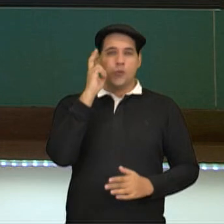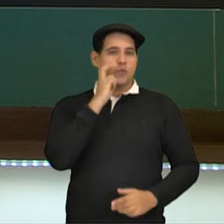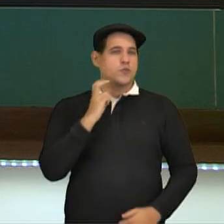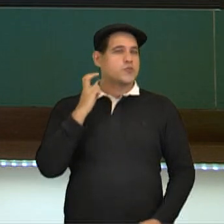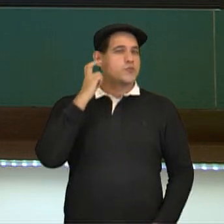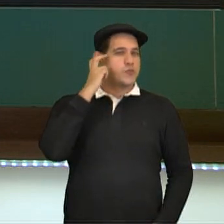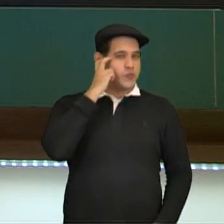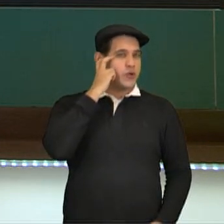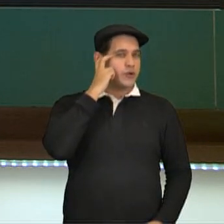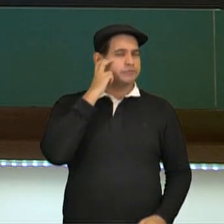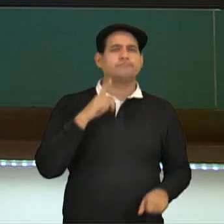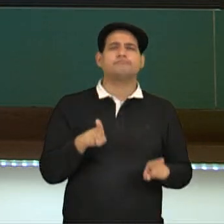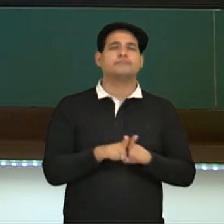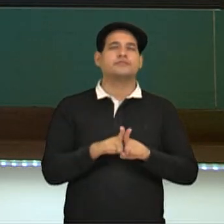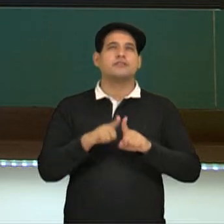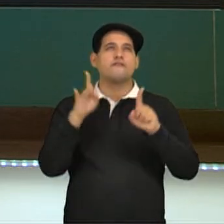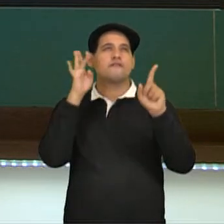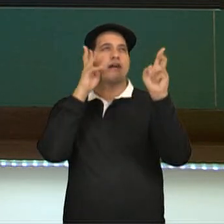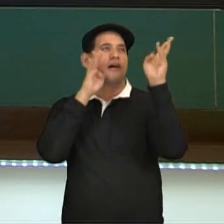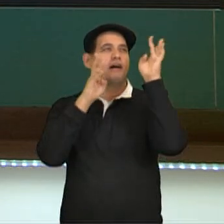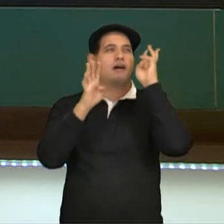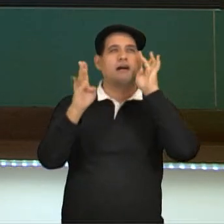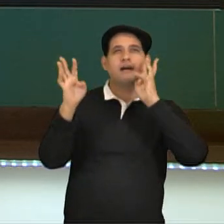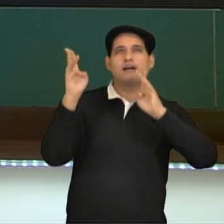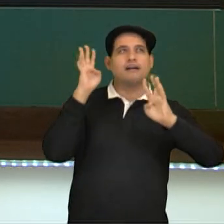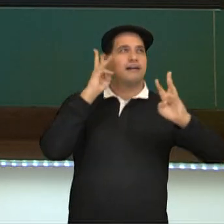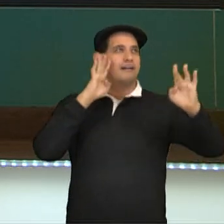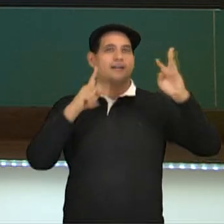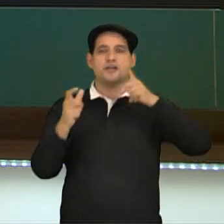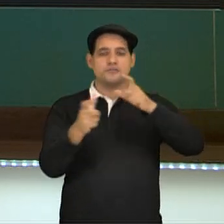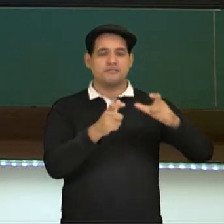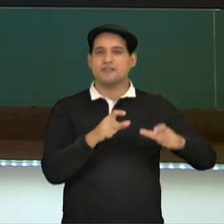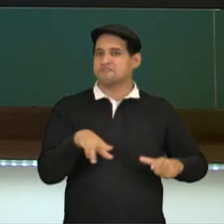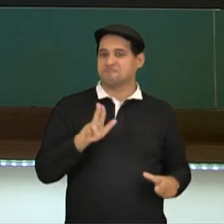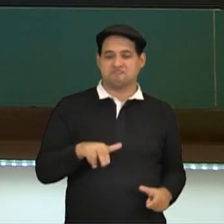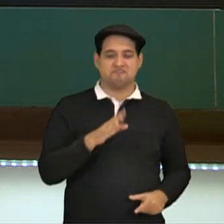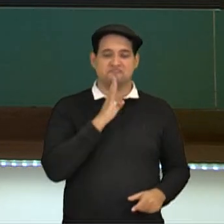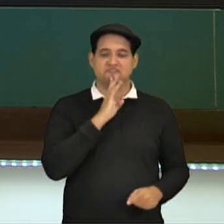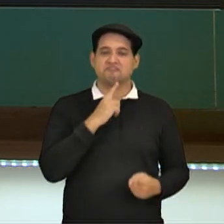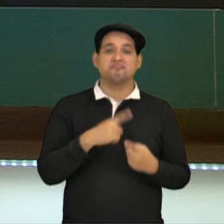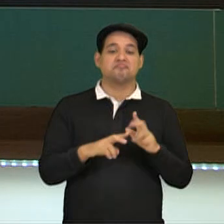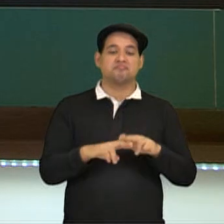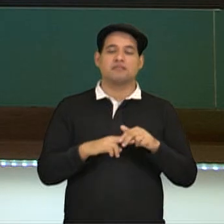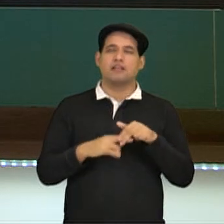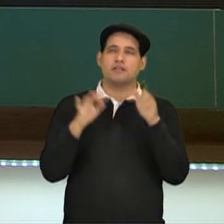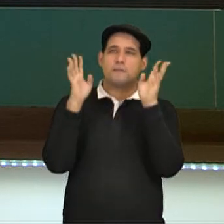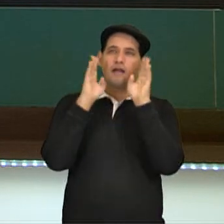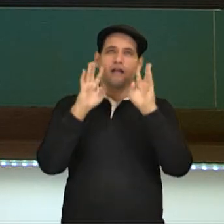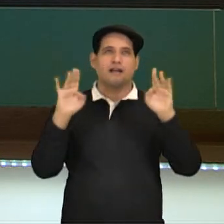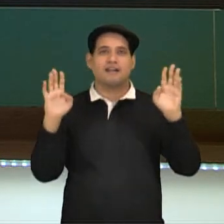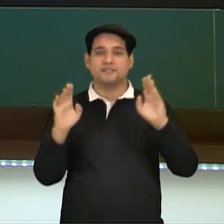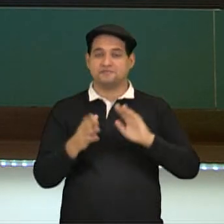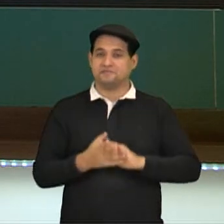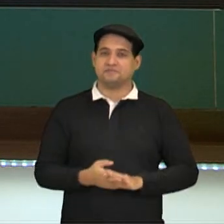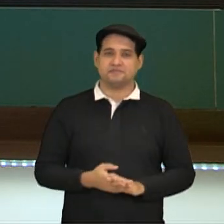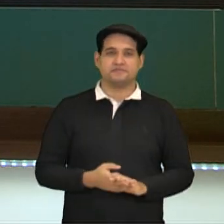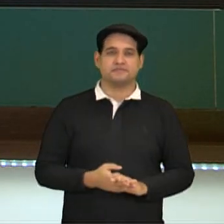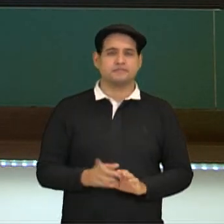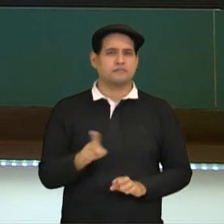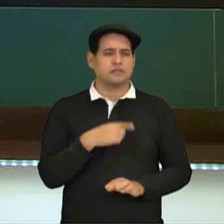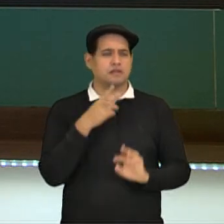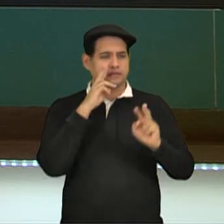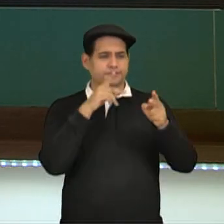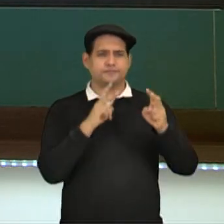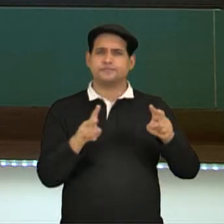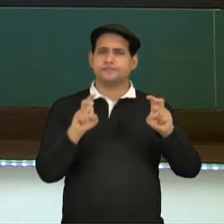cultural, né, de você viajar para espaços que você nunca conheceu por meio da imaginação e da fantasia. Então vamos ver aqui